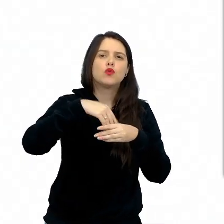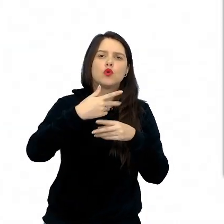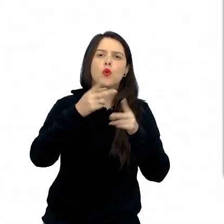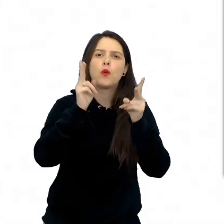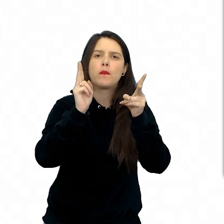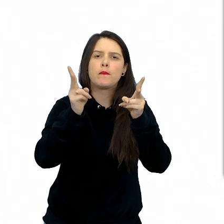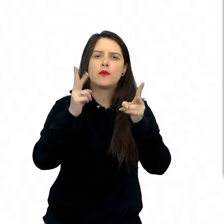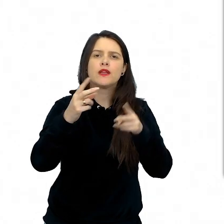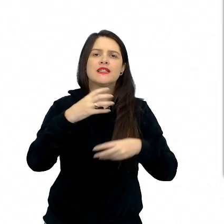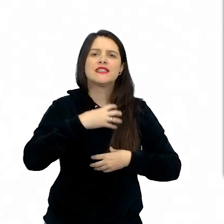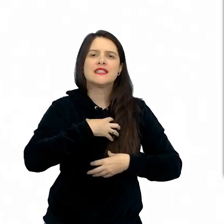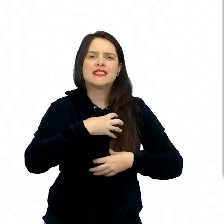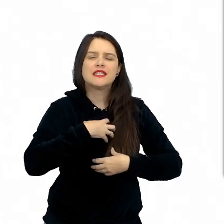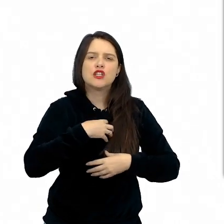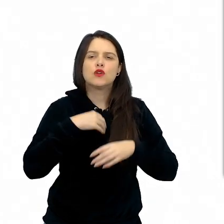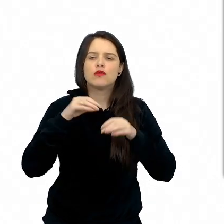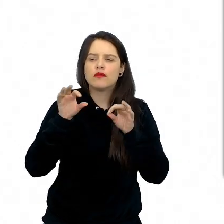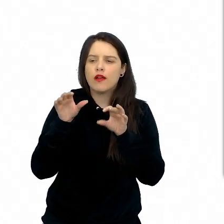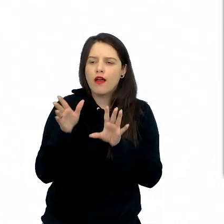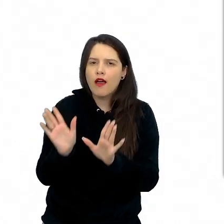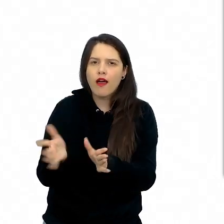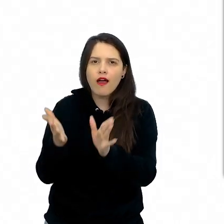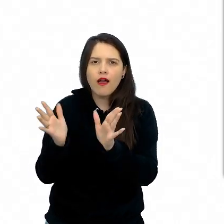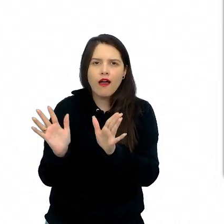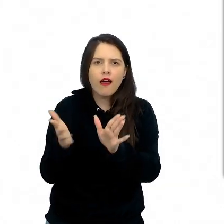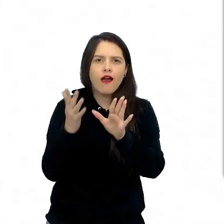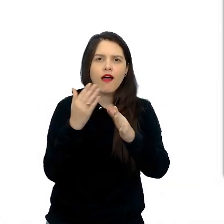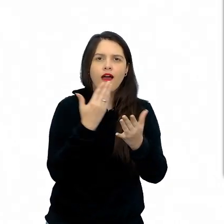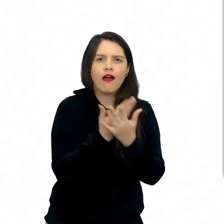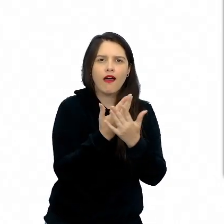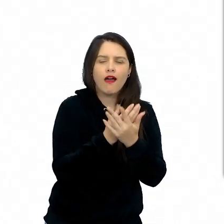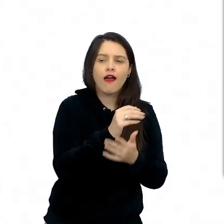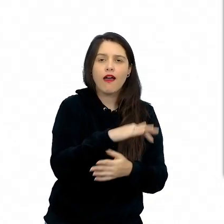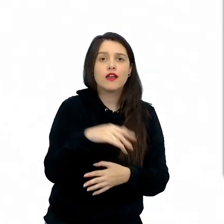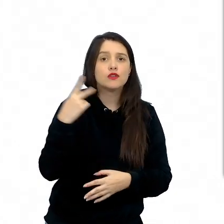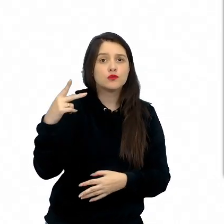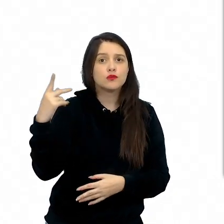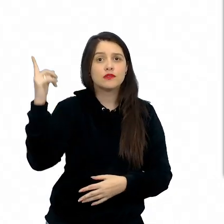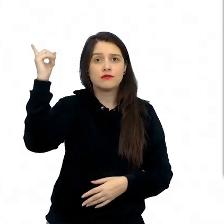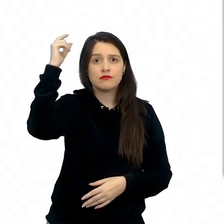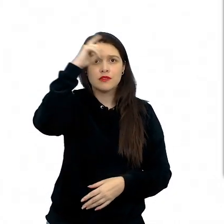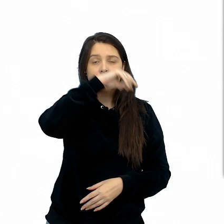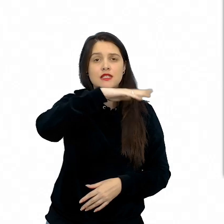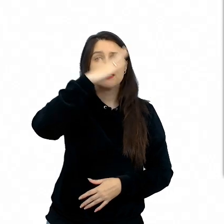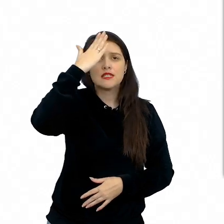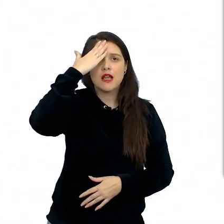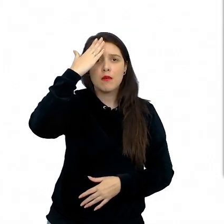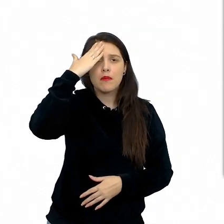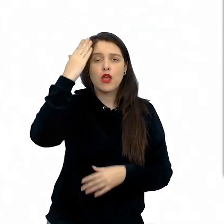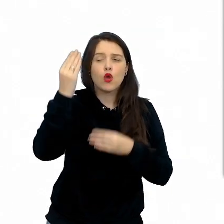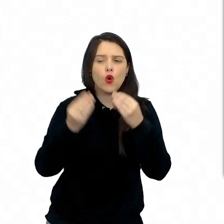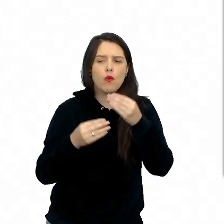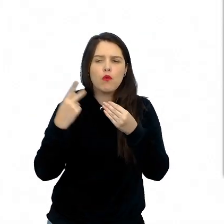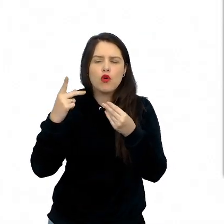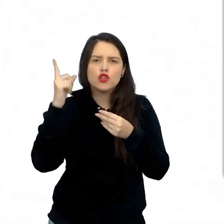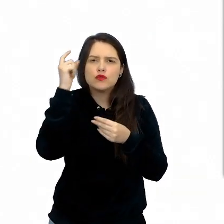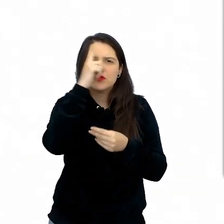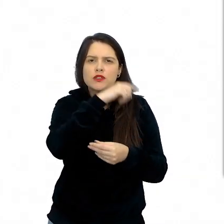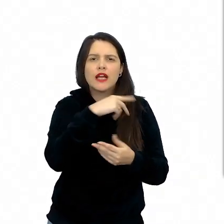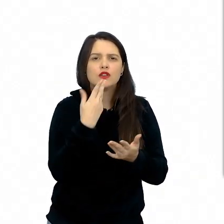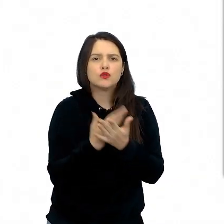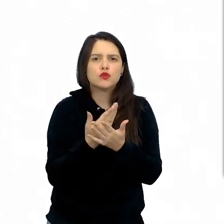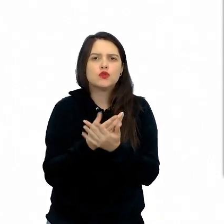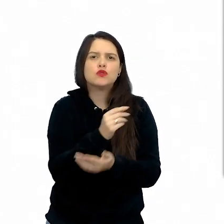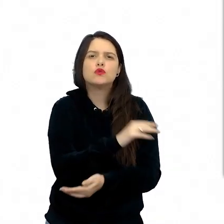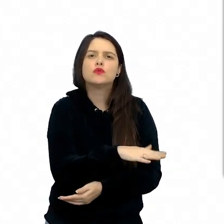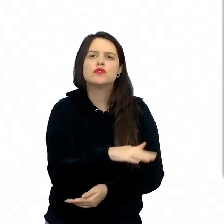no sentido de auxiliar os estudantes em suas dificuldades, saber apontar as dificuldades dos